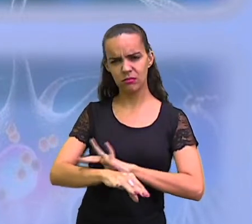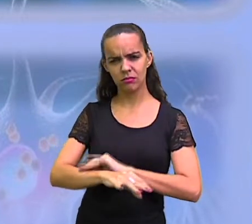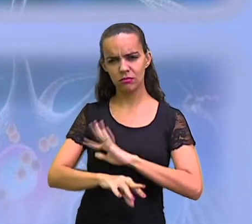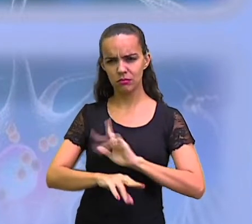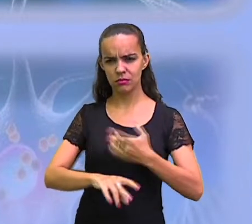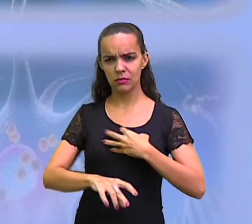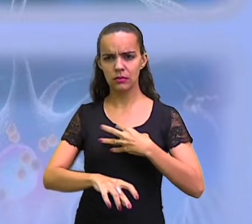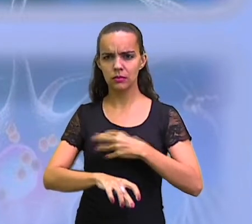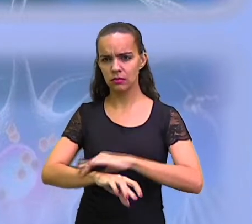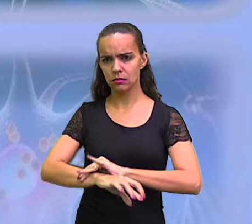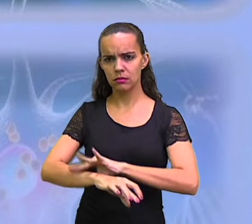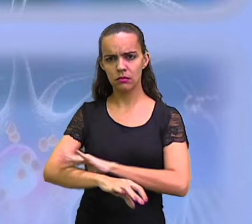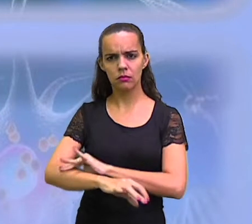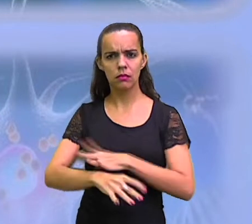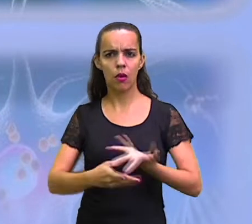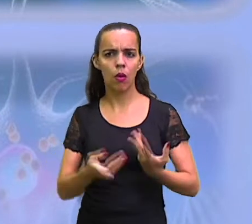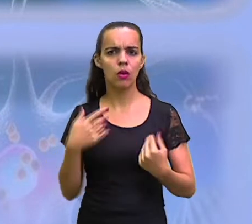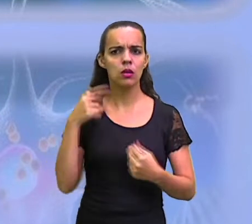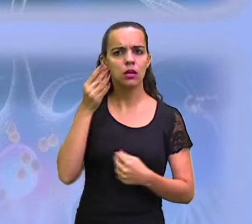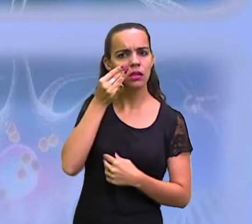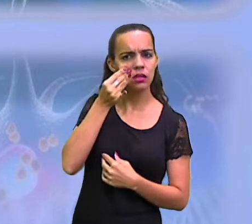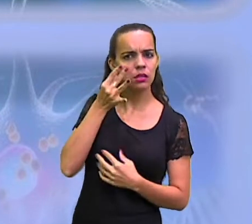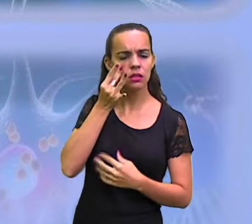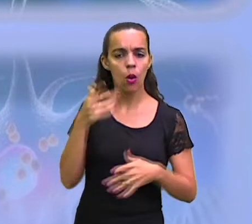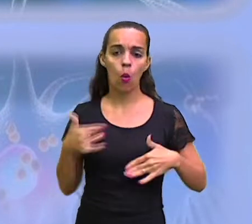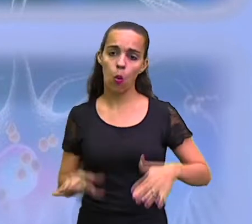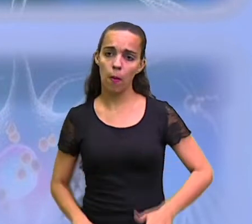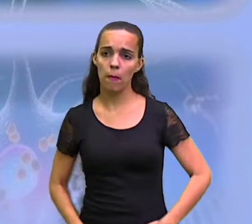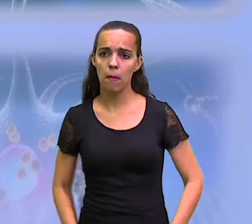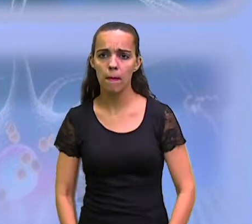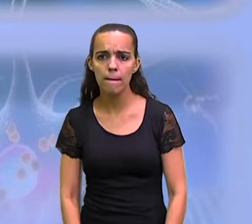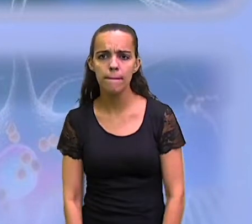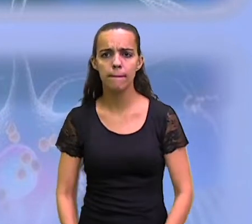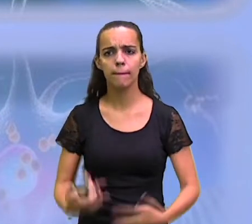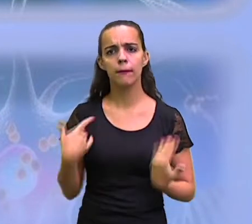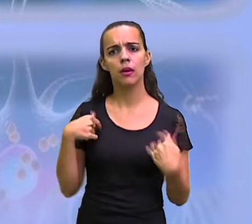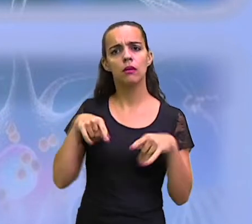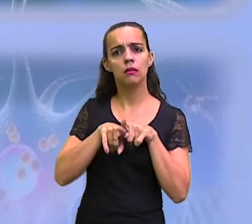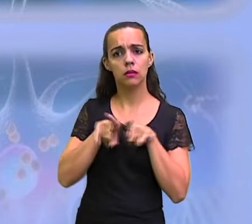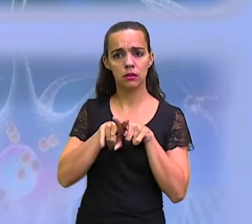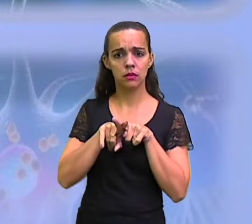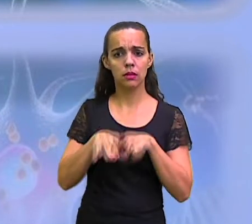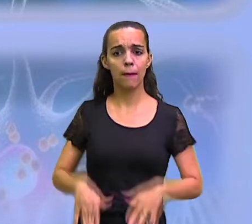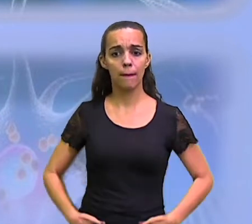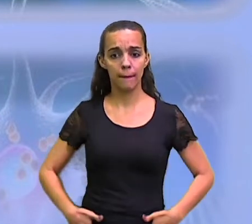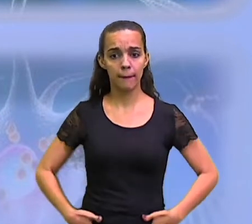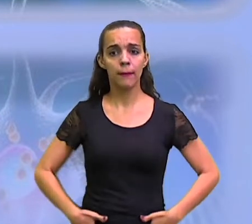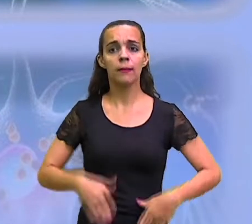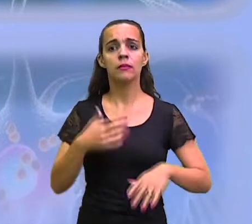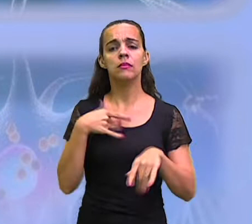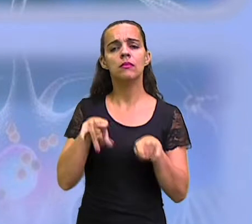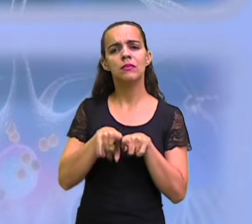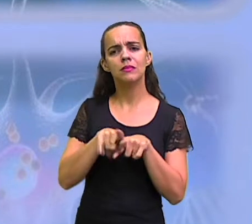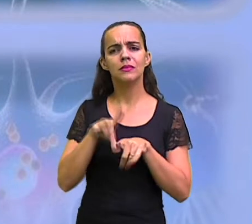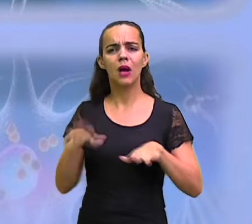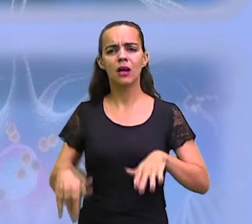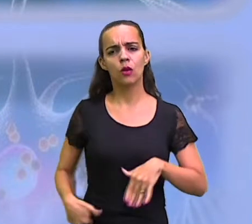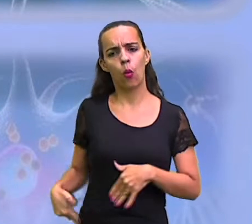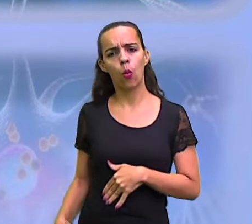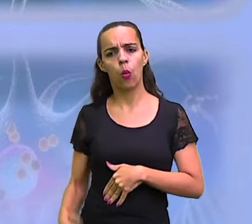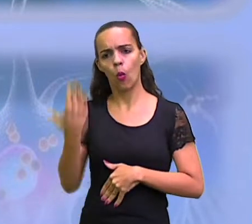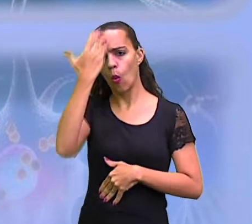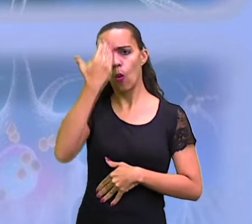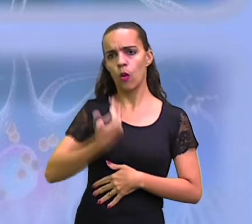dos braços, ou até mesmo das pernas, em apenas um lado do corpo, uma dor